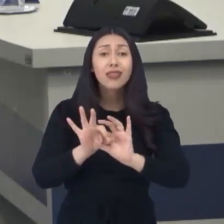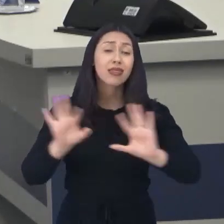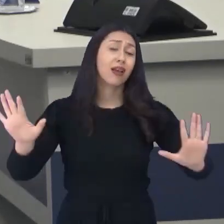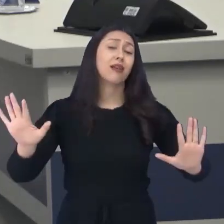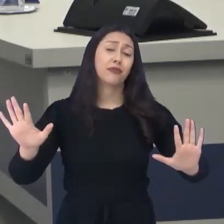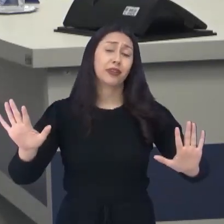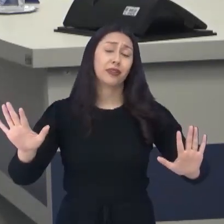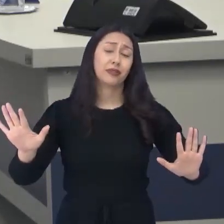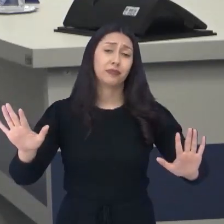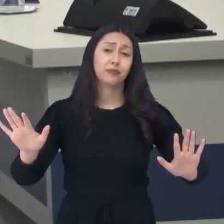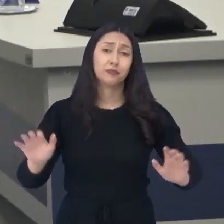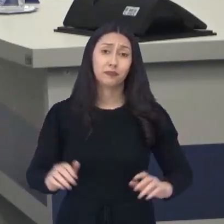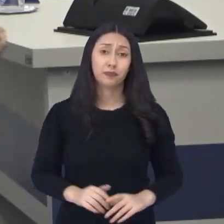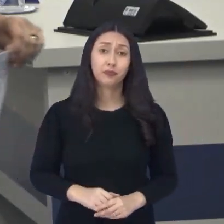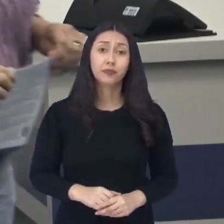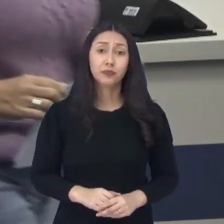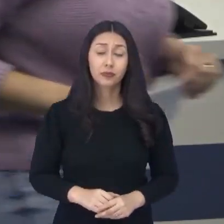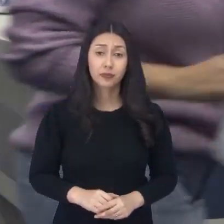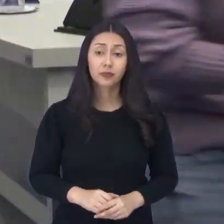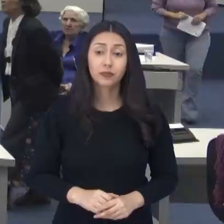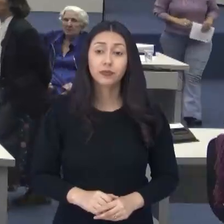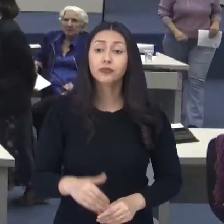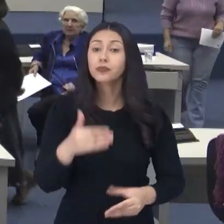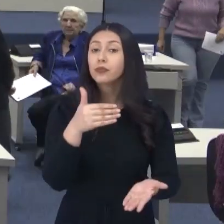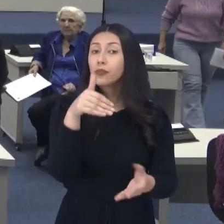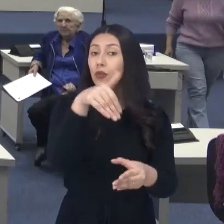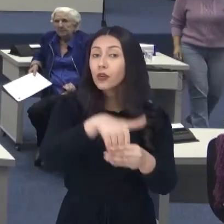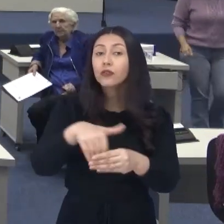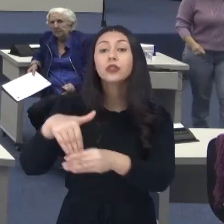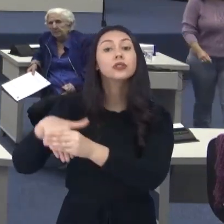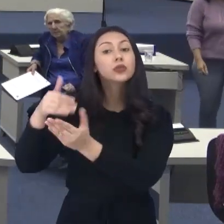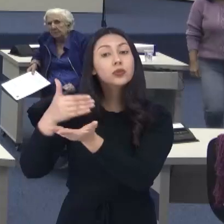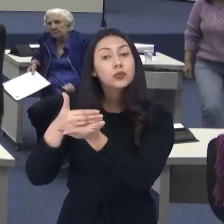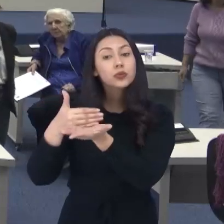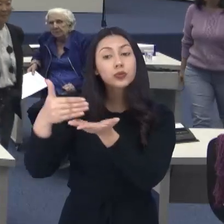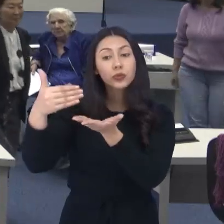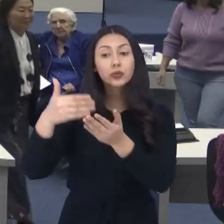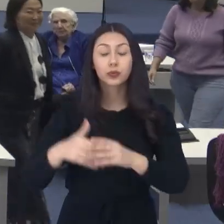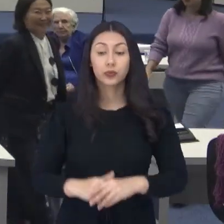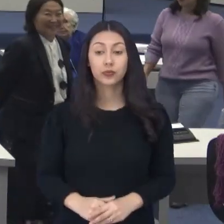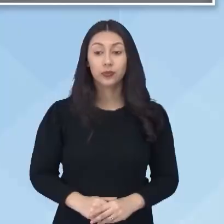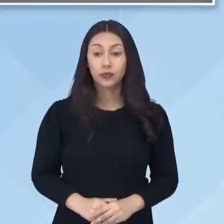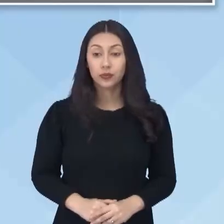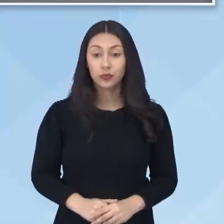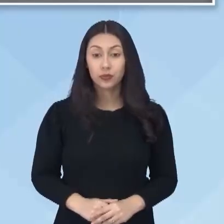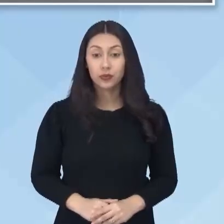autonomia dos vereadores. Aberta a votação.